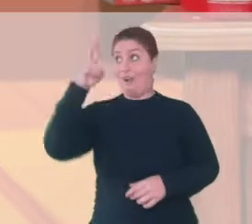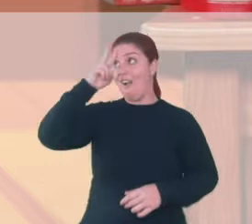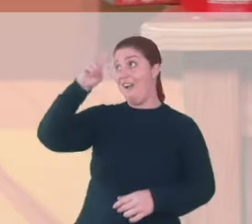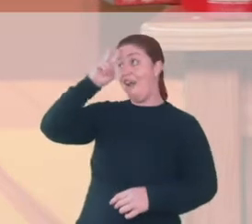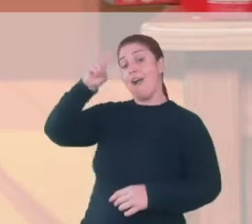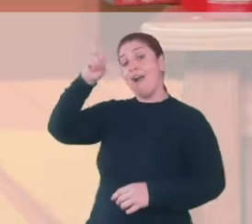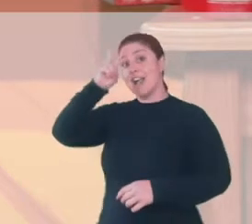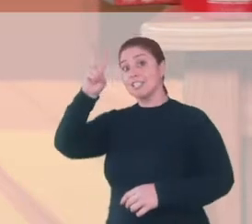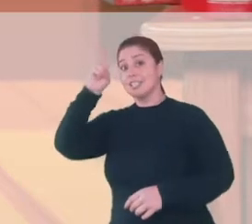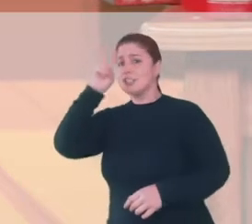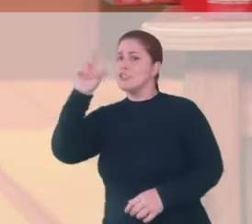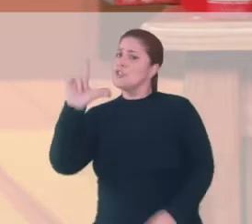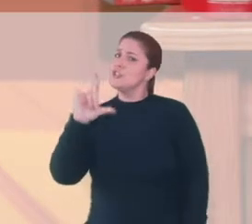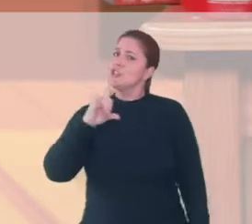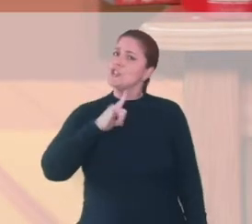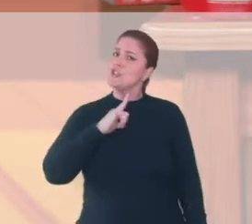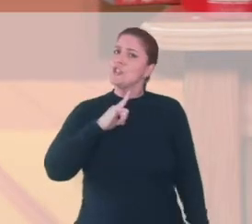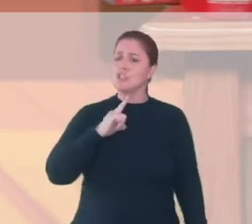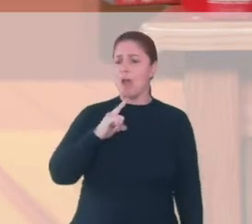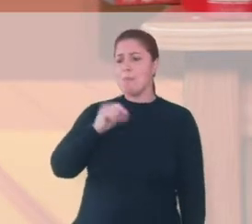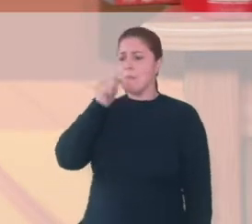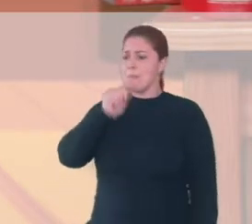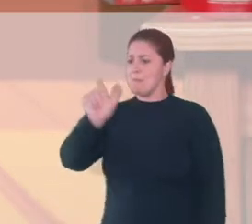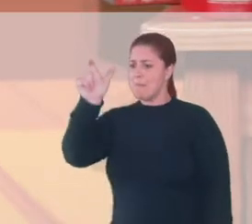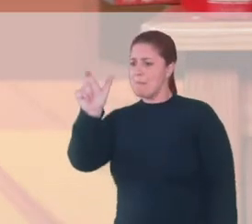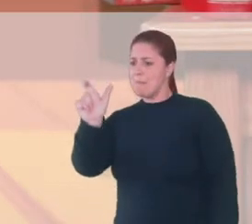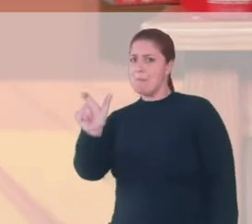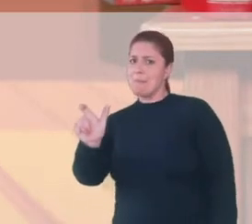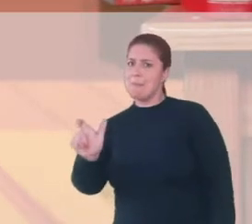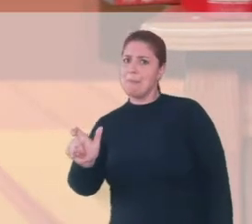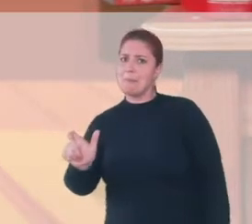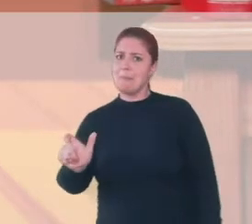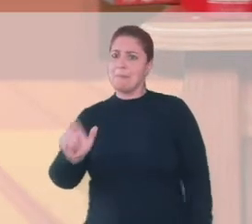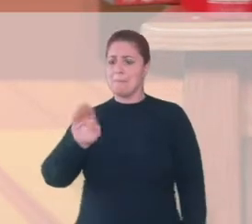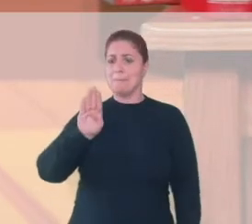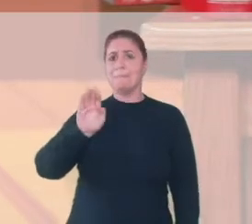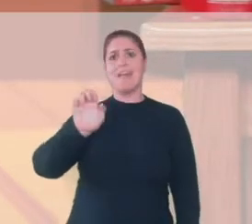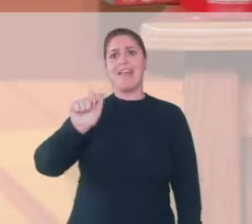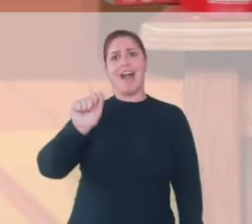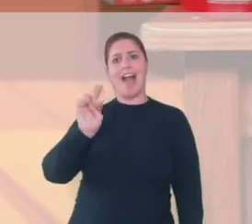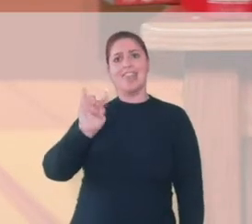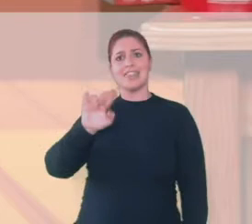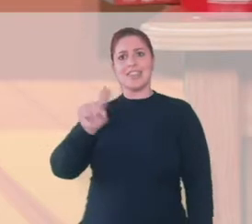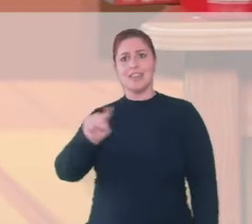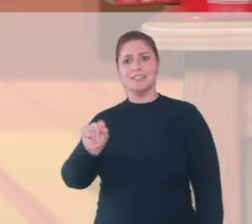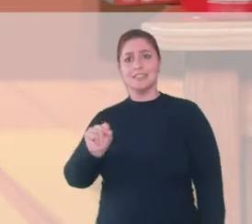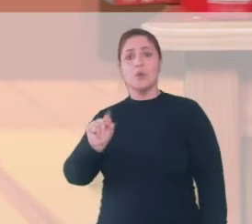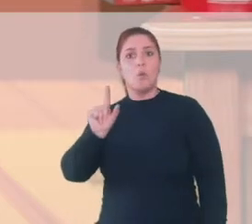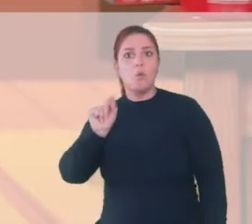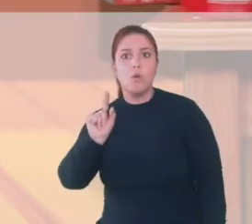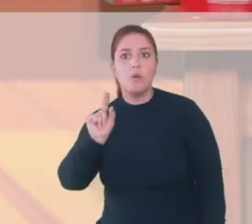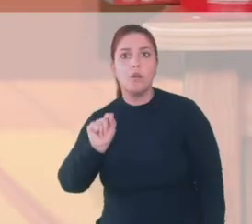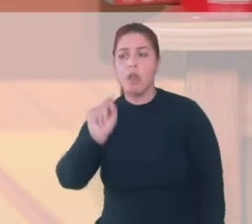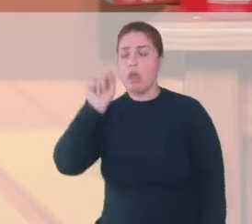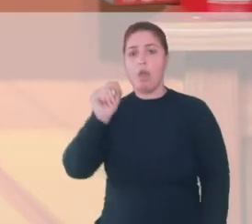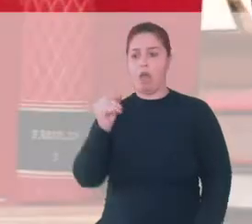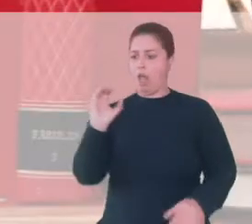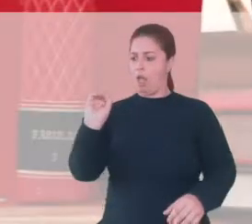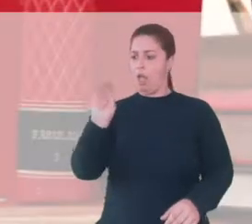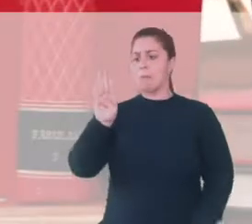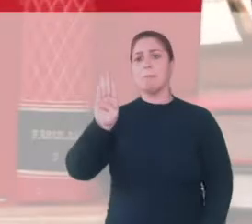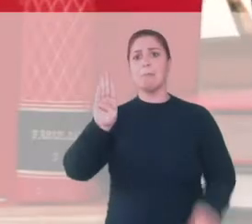história tinha uma menina chamada Beatriz, mas aí veio a traça e comeu o B